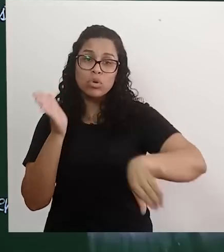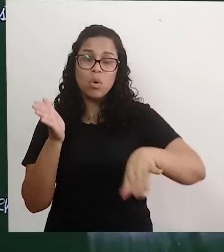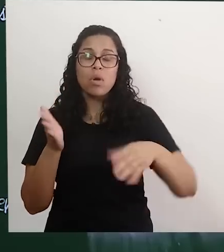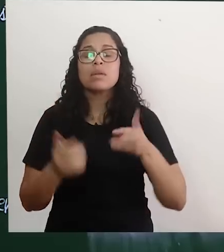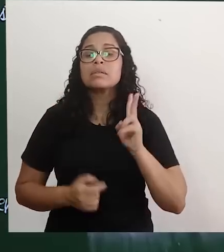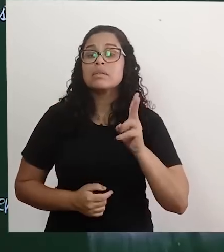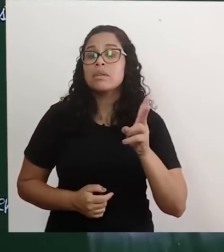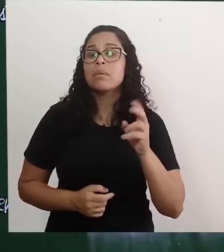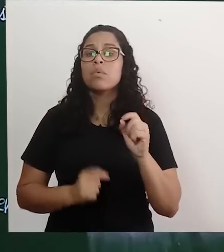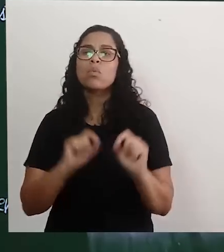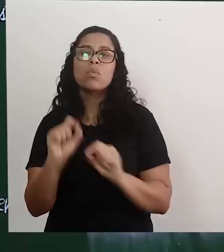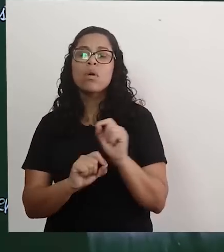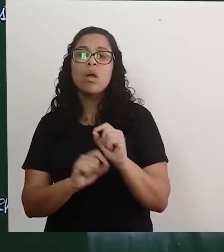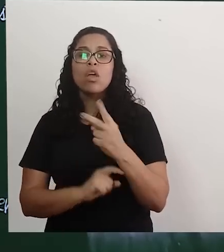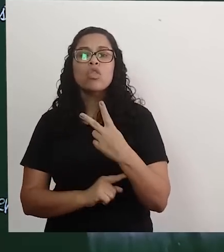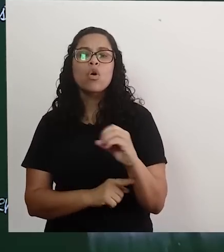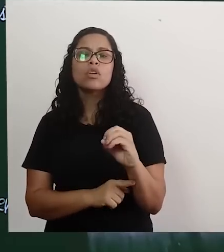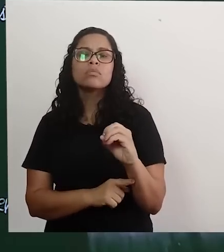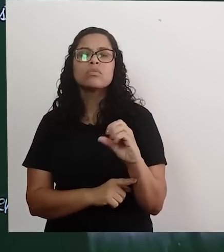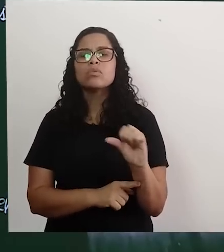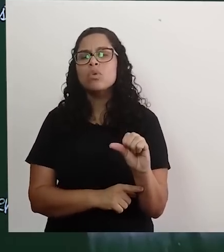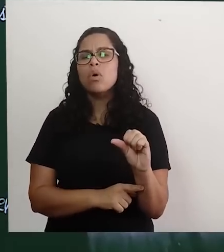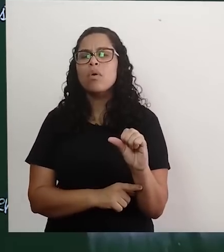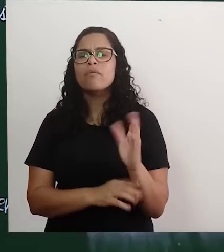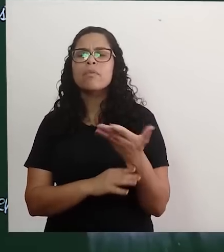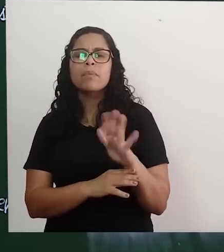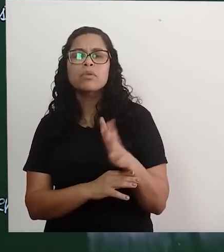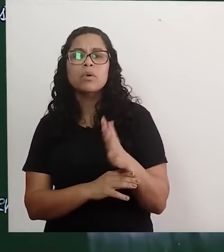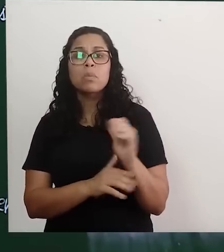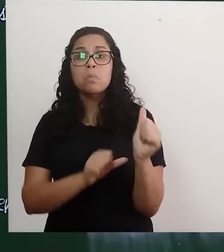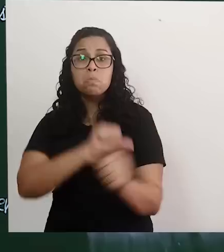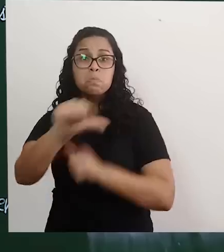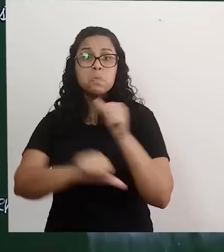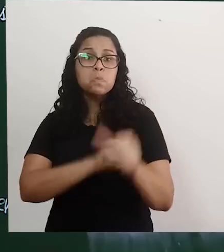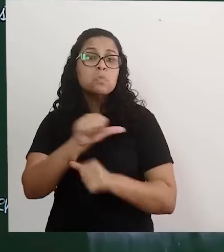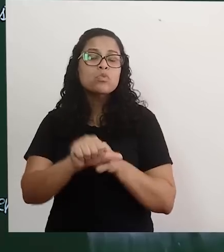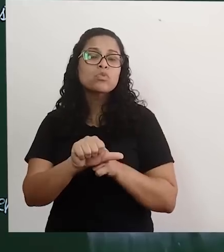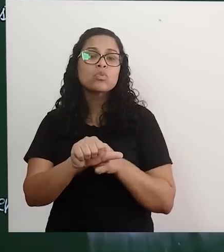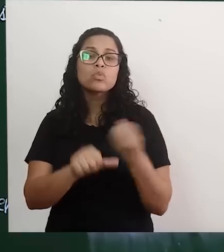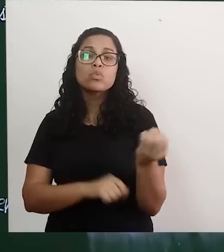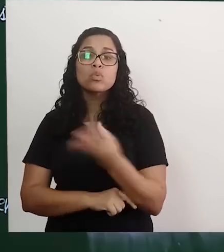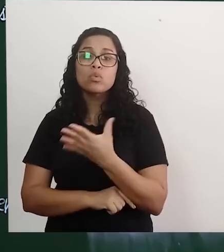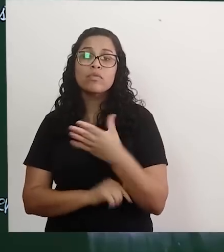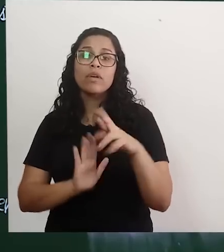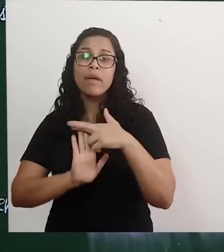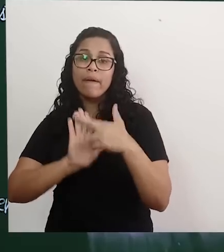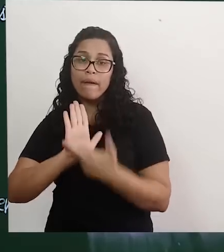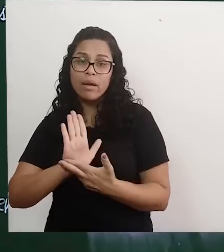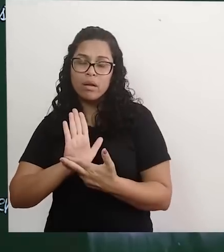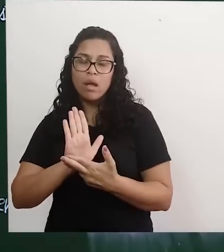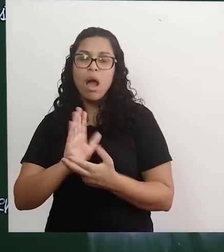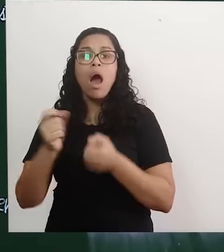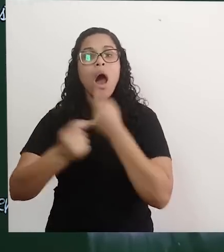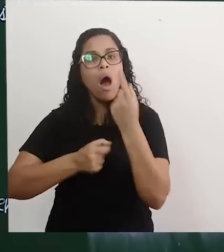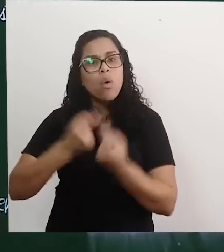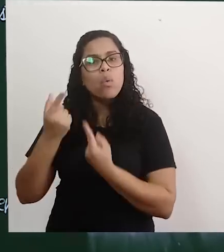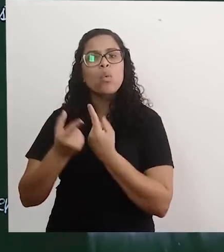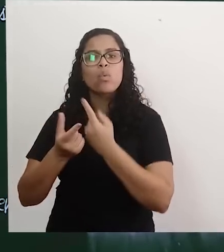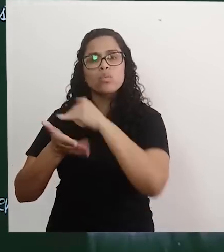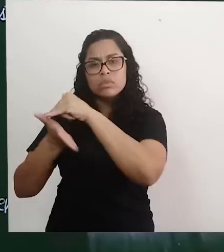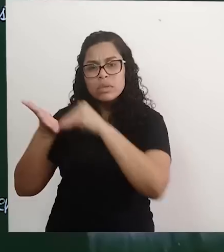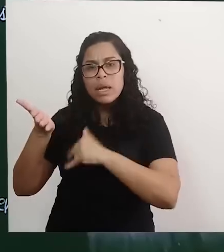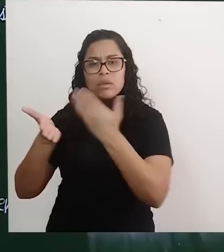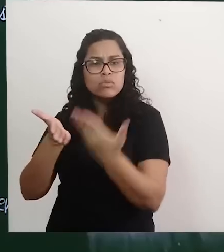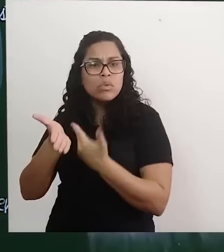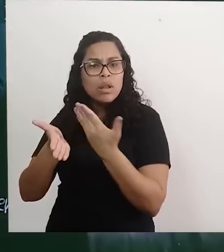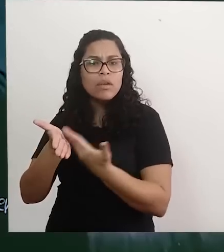aí divisório do acordo, que foi 2009, e todo o tempo de adaptação a esse acordo, a gente ainda encontra em alguns textos mais antigos a escrita desses verbos